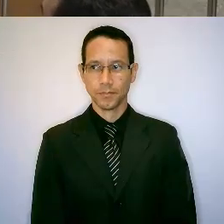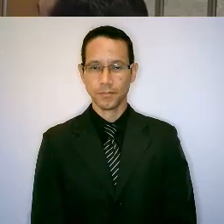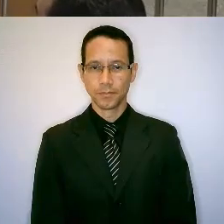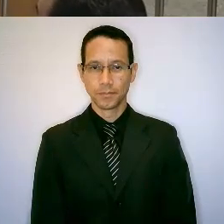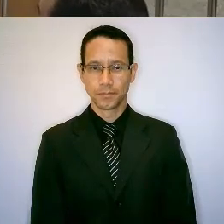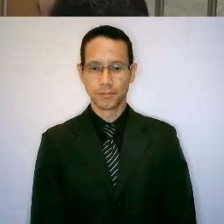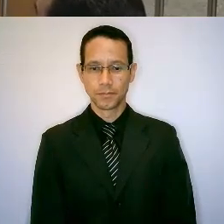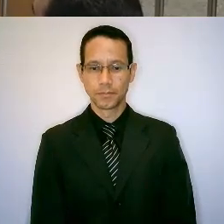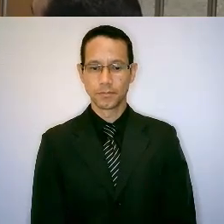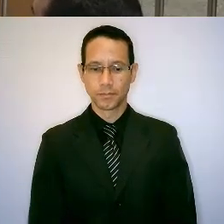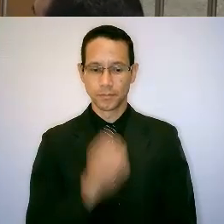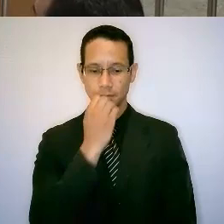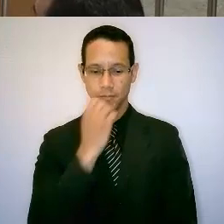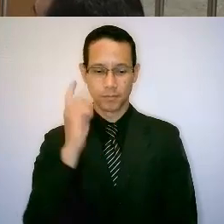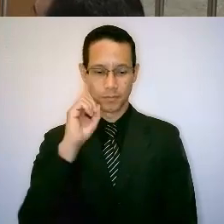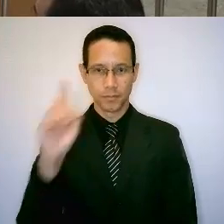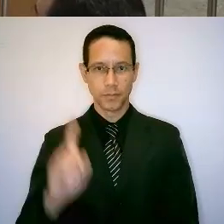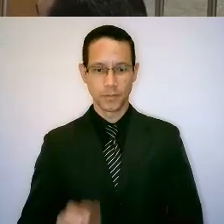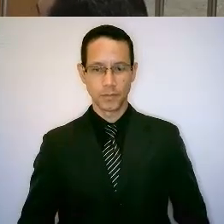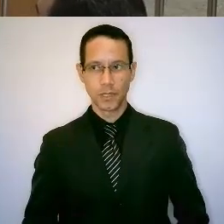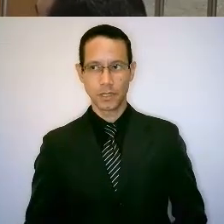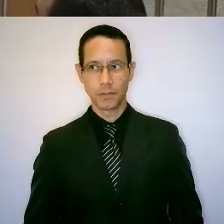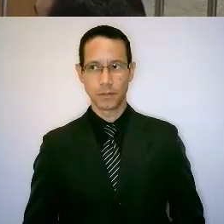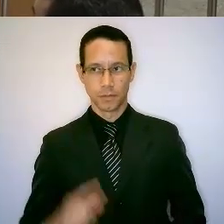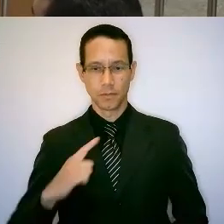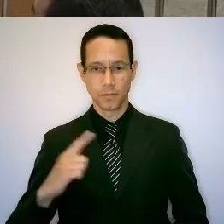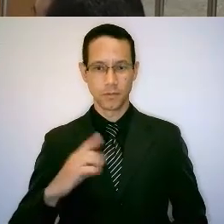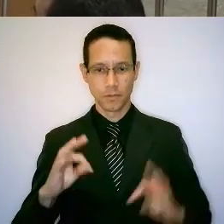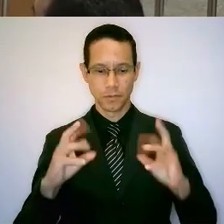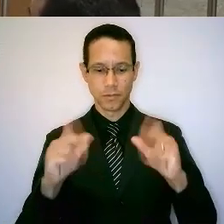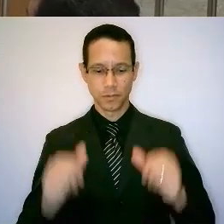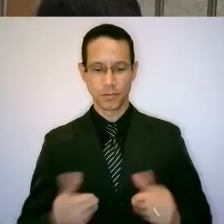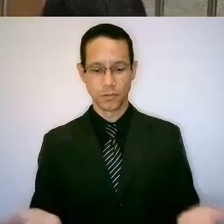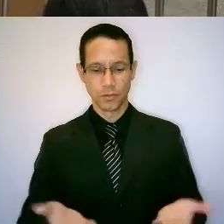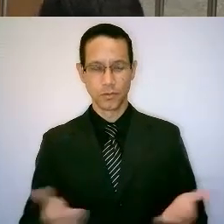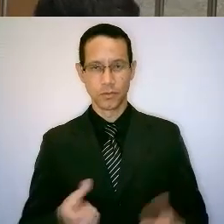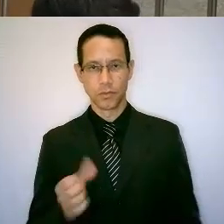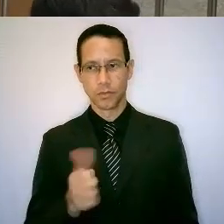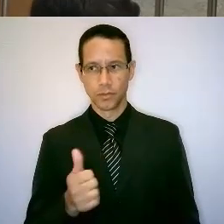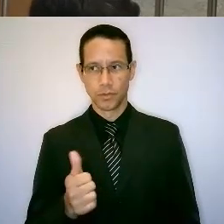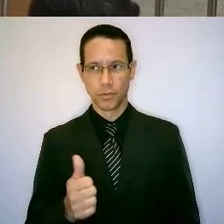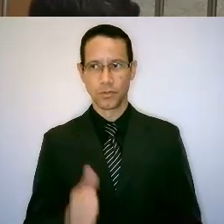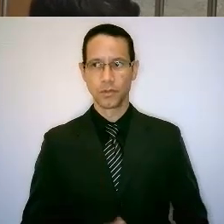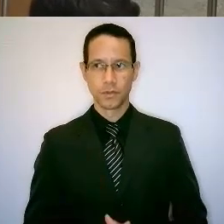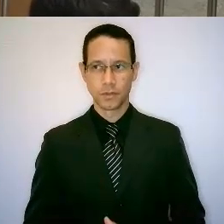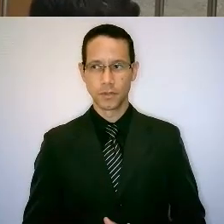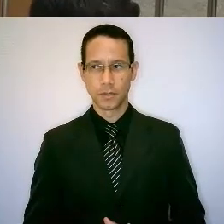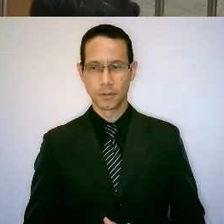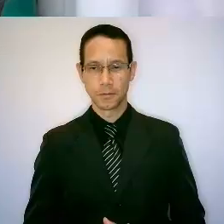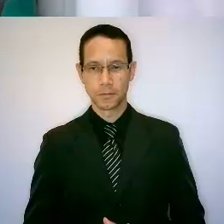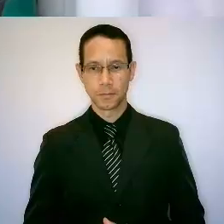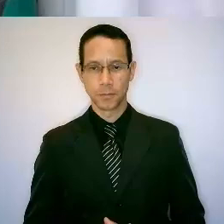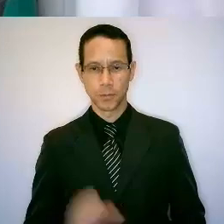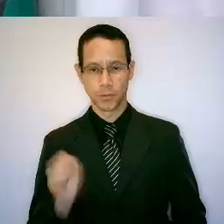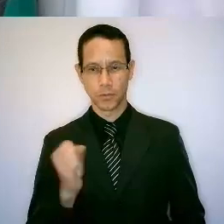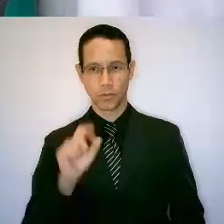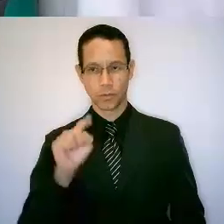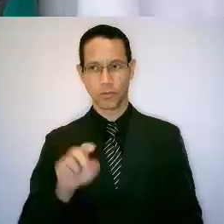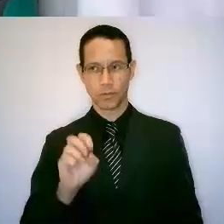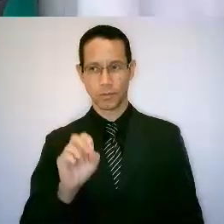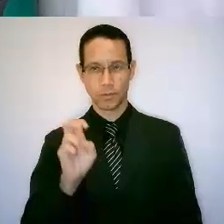Bom dia a todos hoje 11 de Abril do ano 2023 às 8 horas e cinco minutos